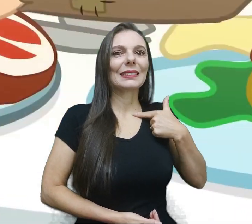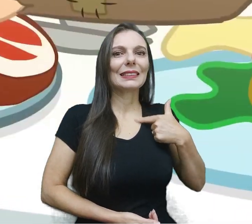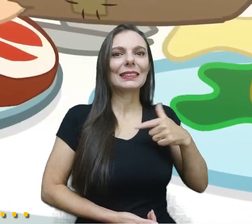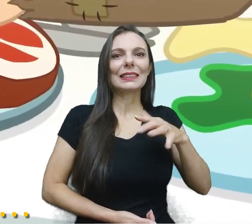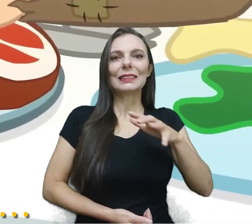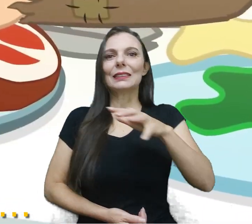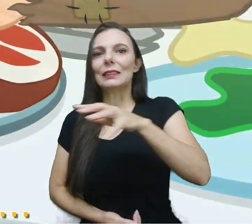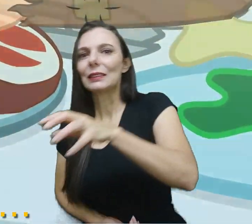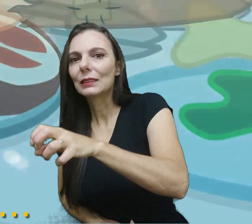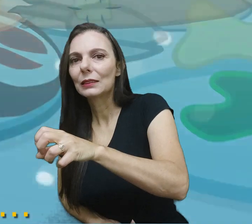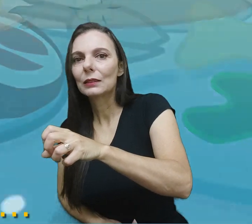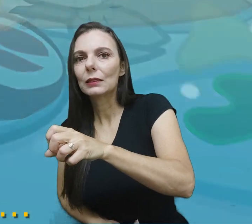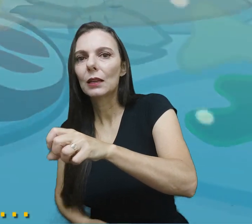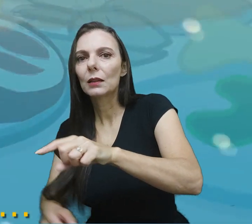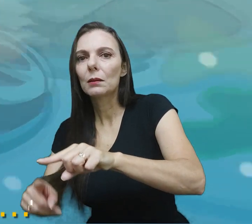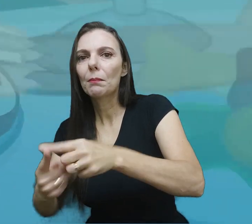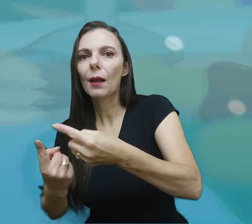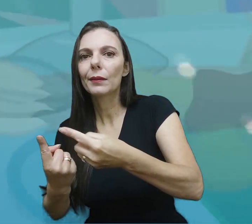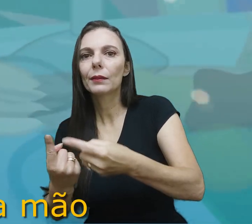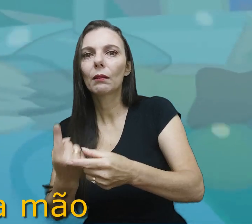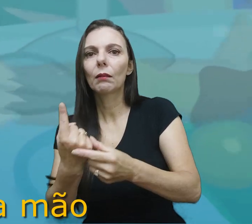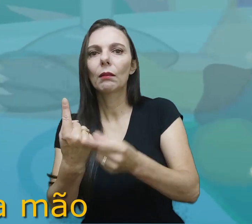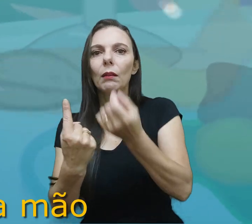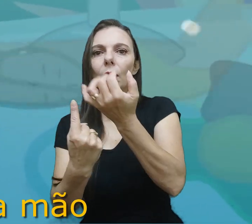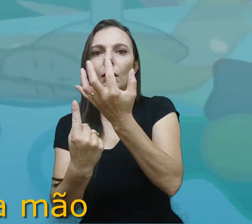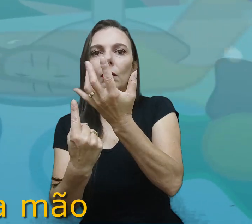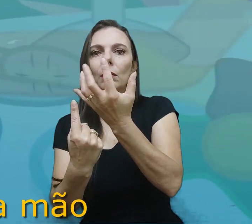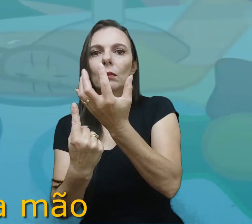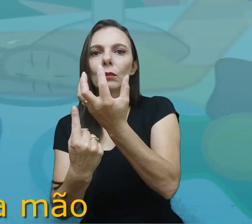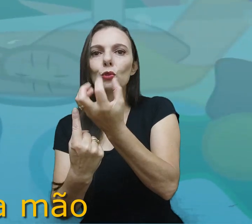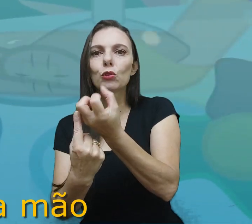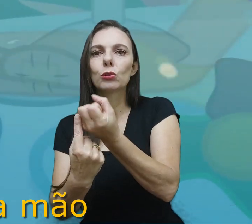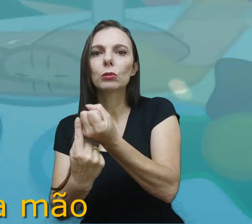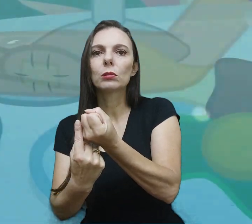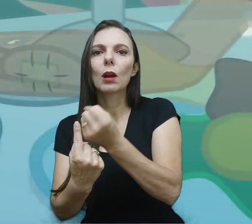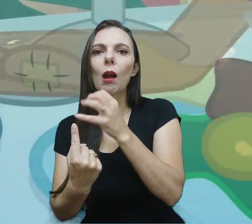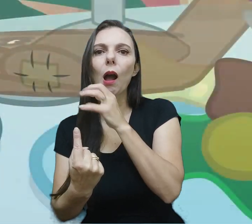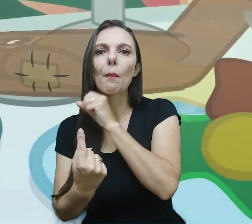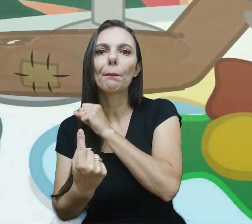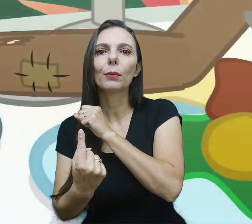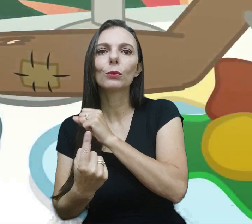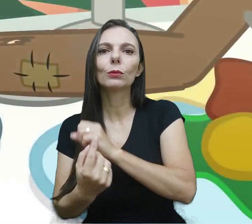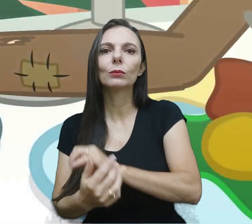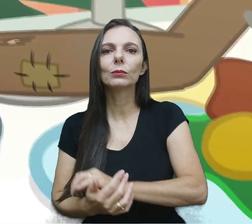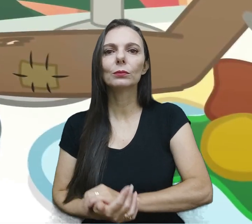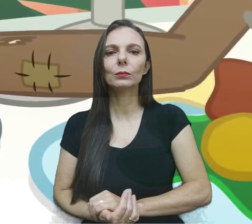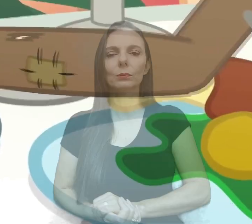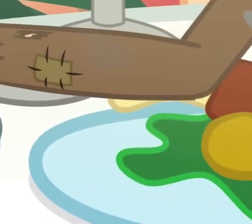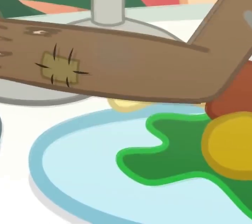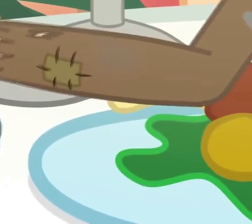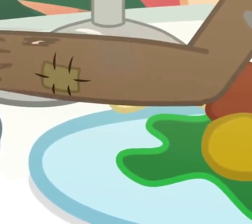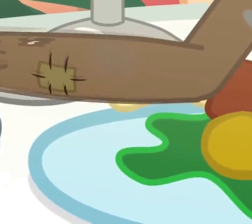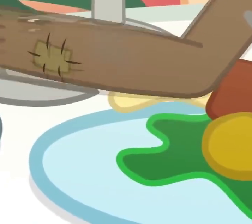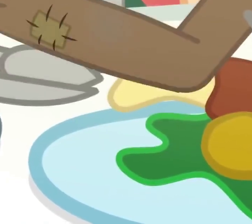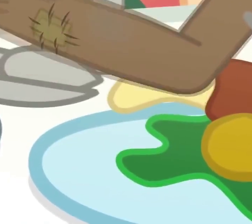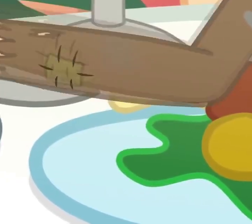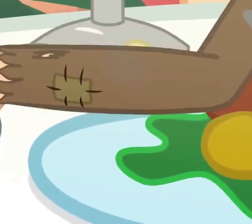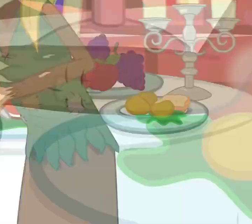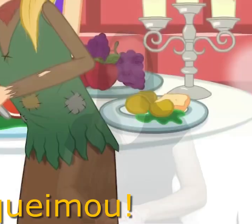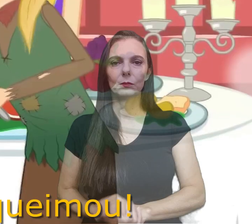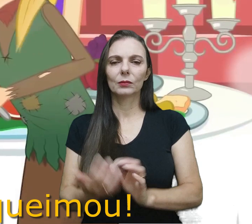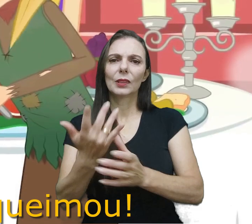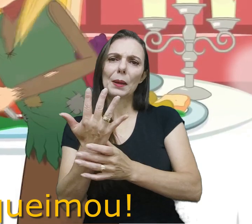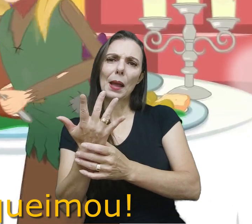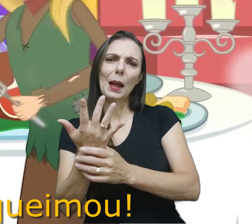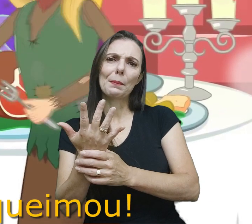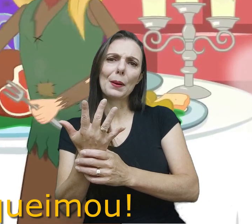pedaço. Ela estendeu a mão, mas o fósforo que ela tinha na mão apagou muito rápido.